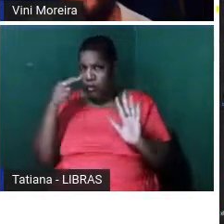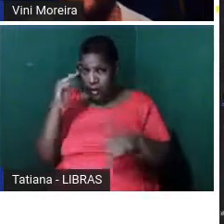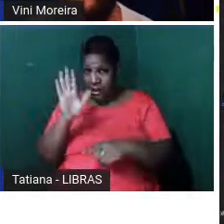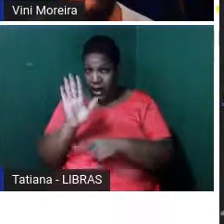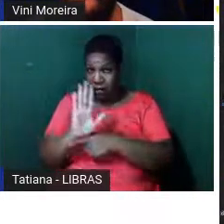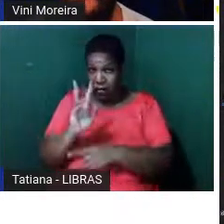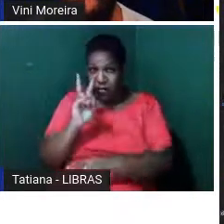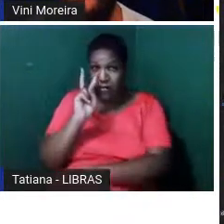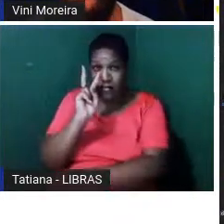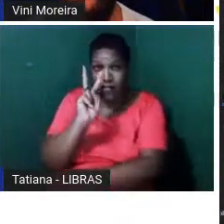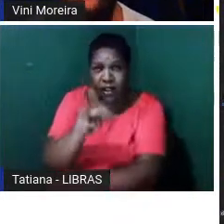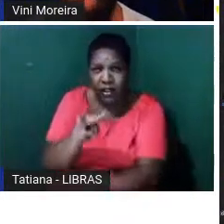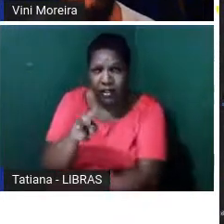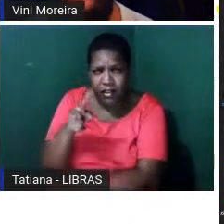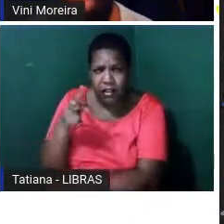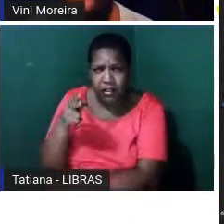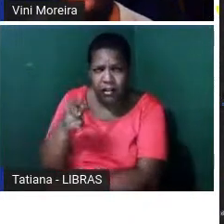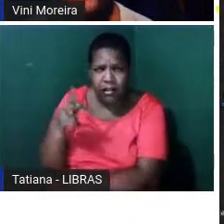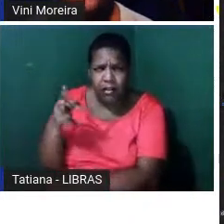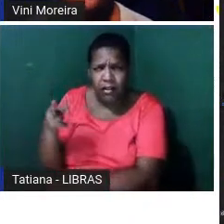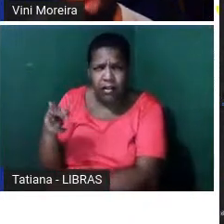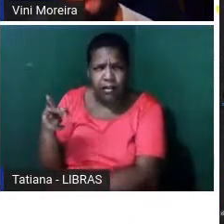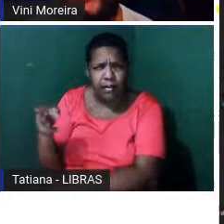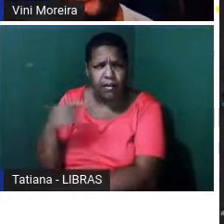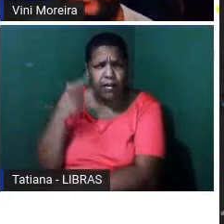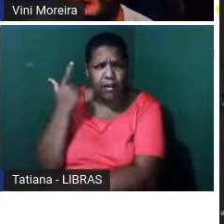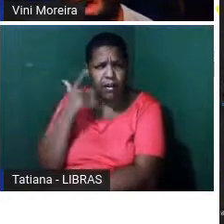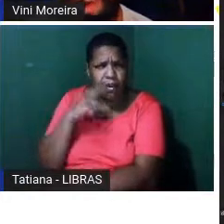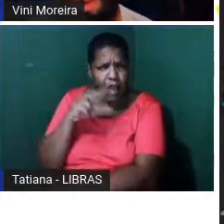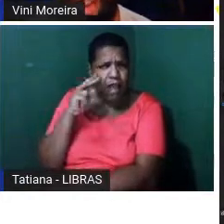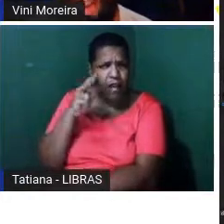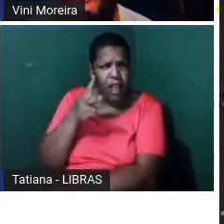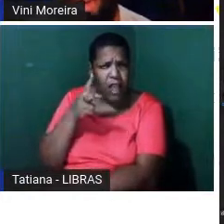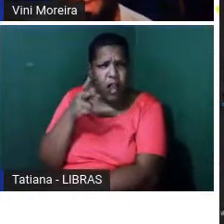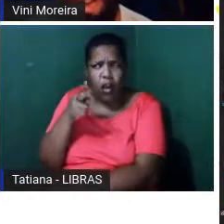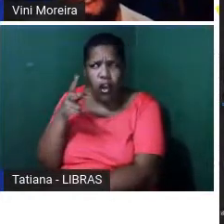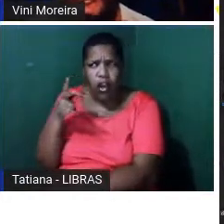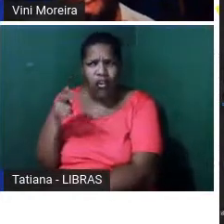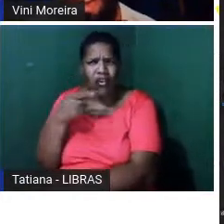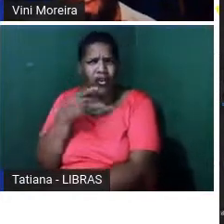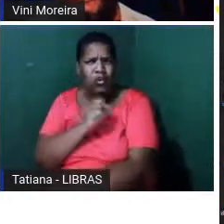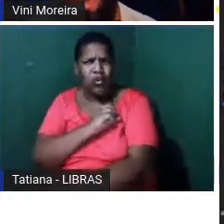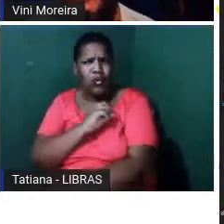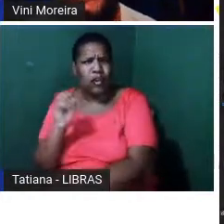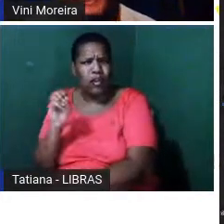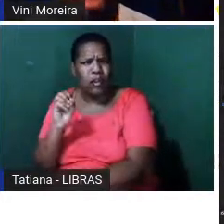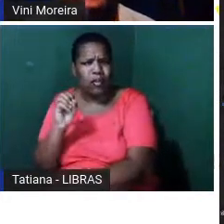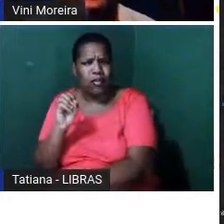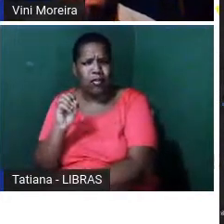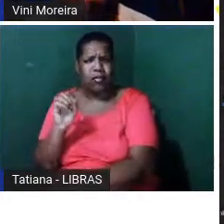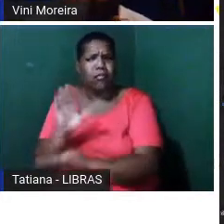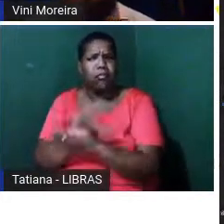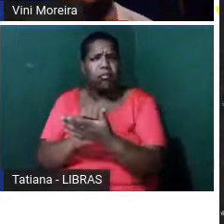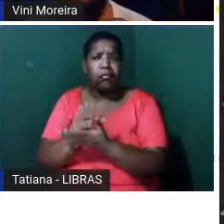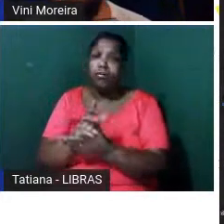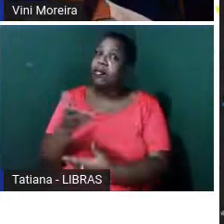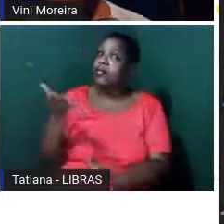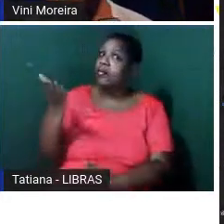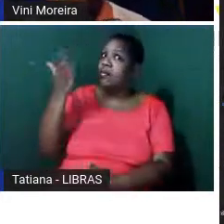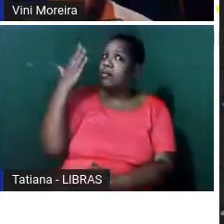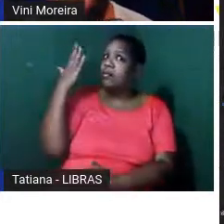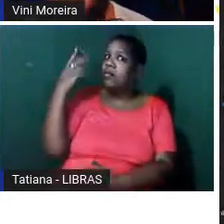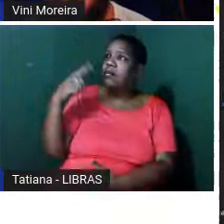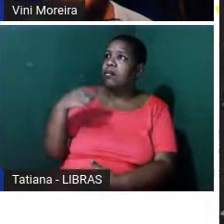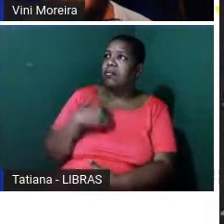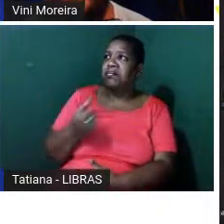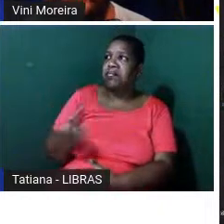assistindo não se consegue ver que existe esse corte do nada na época talvez tenha